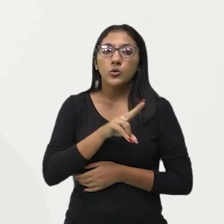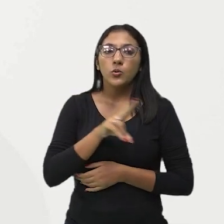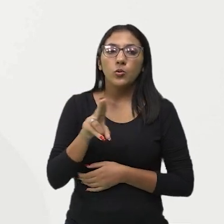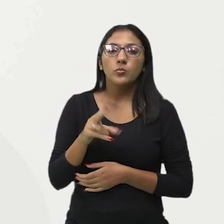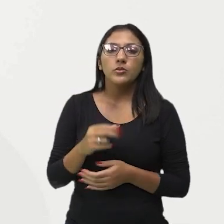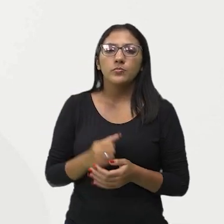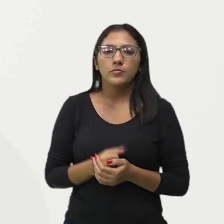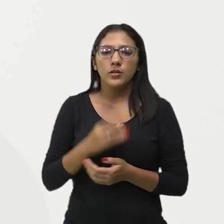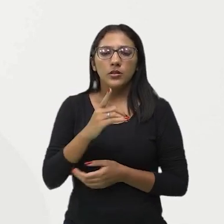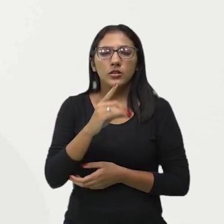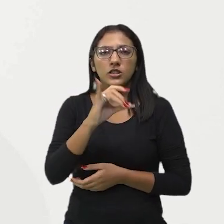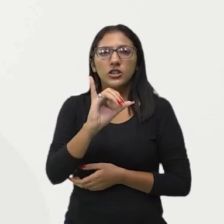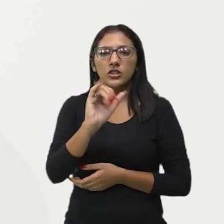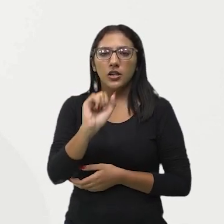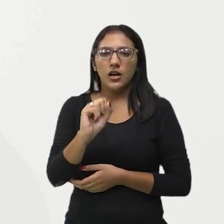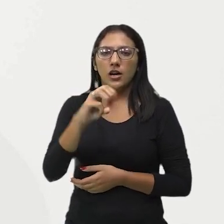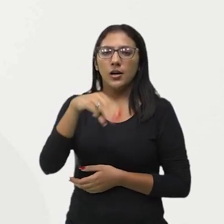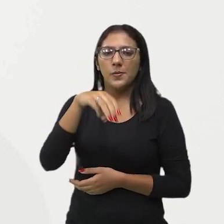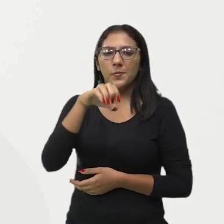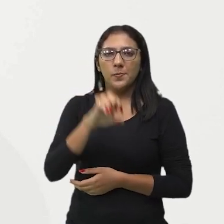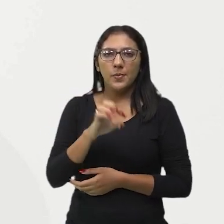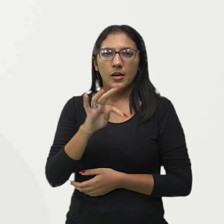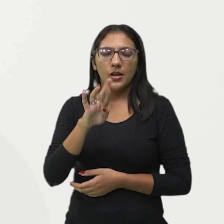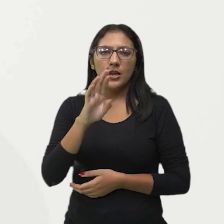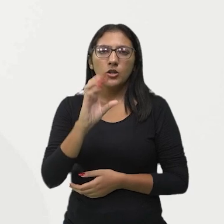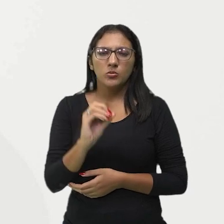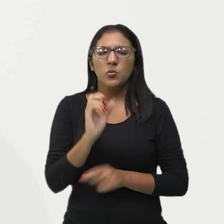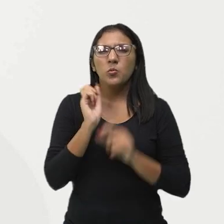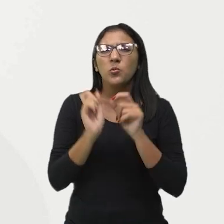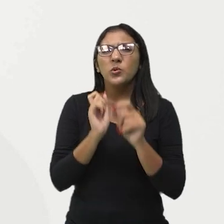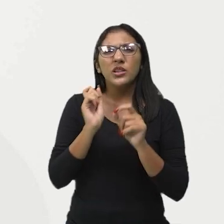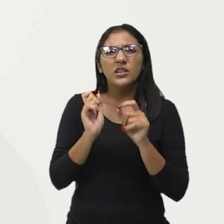é o diâmetro? O